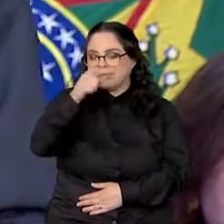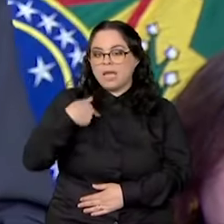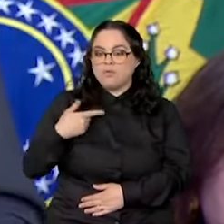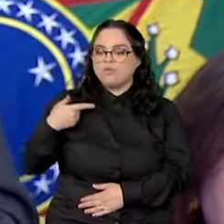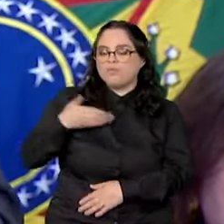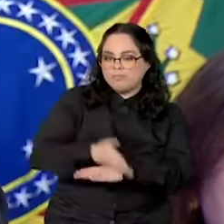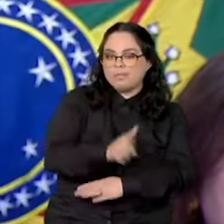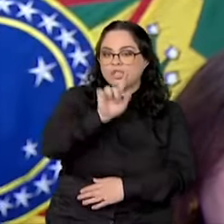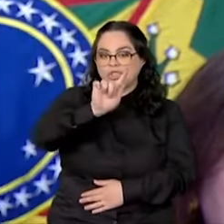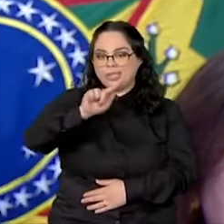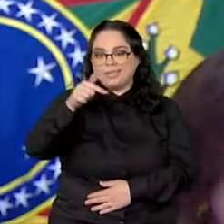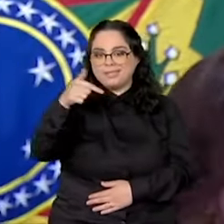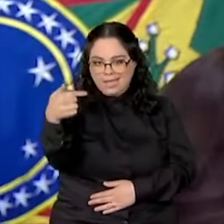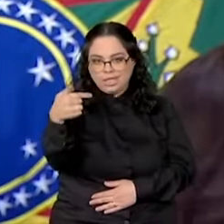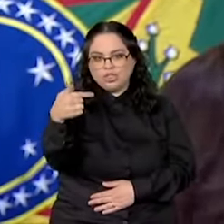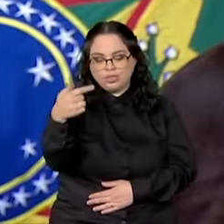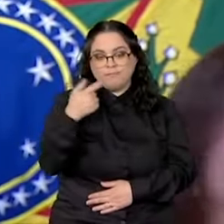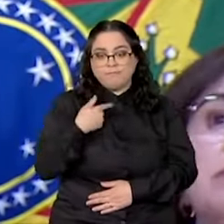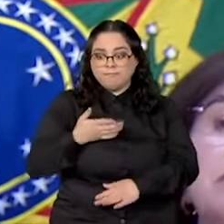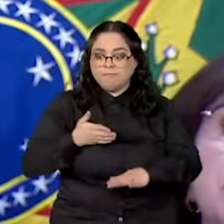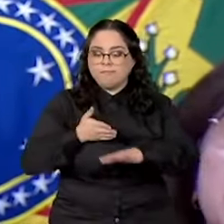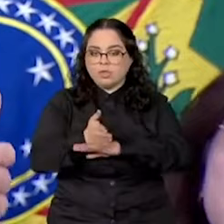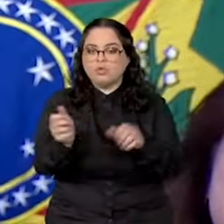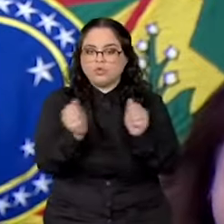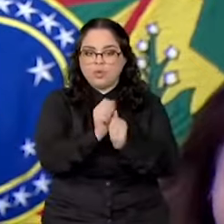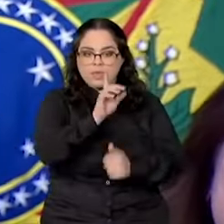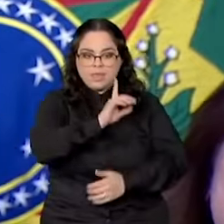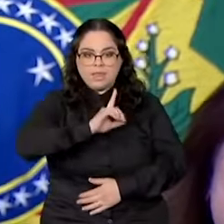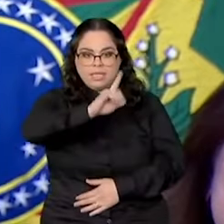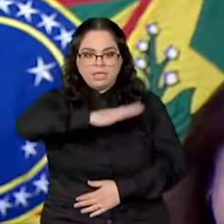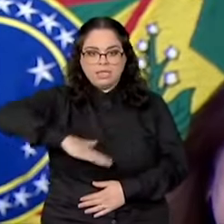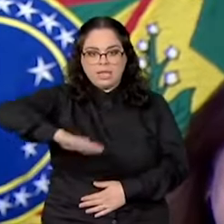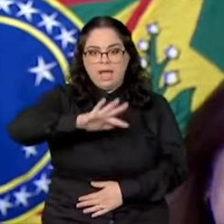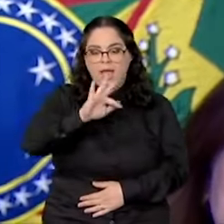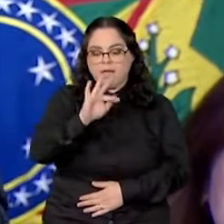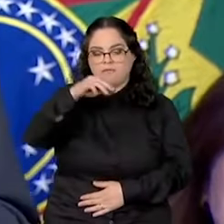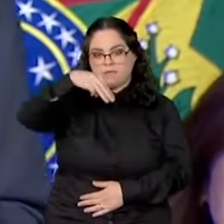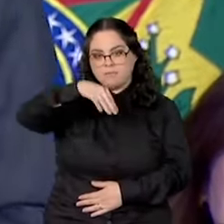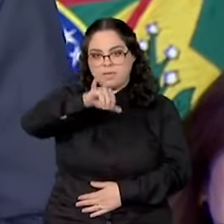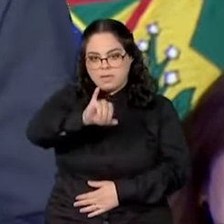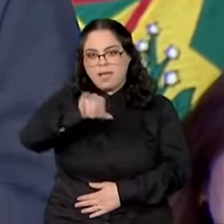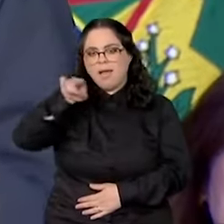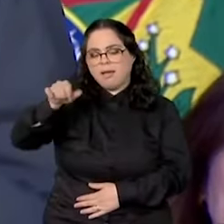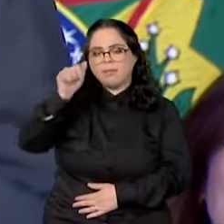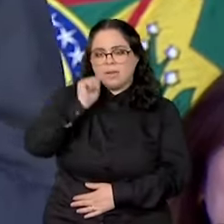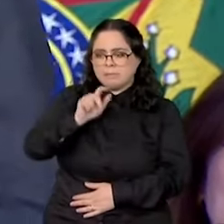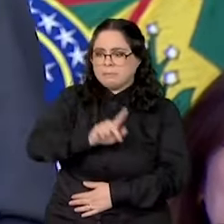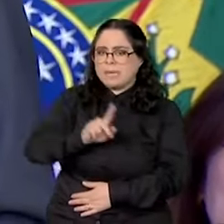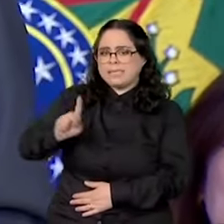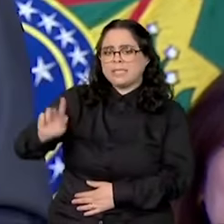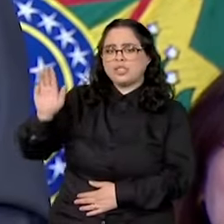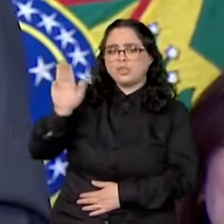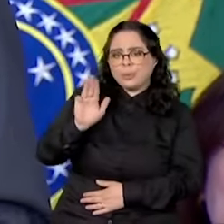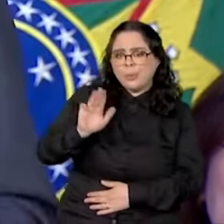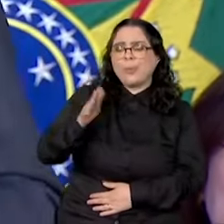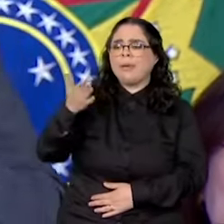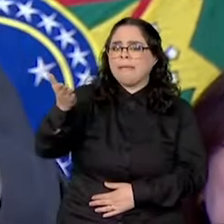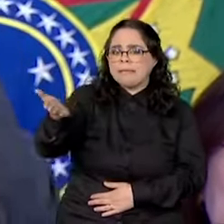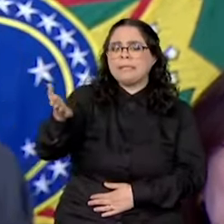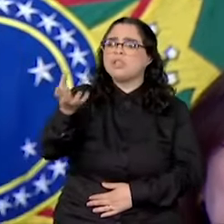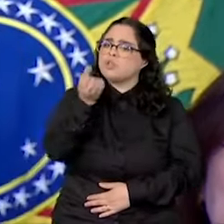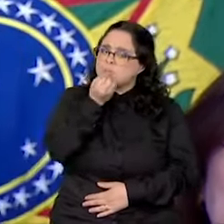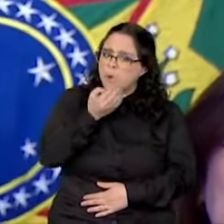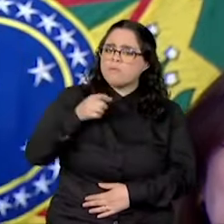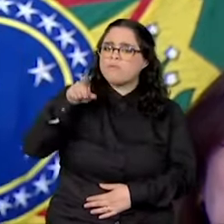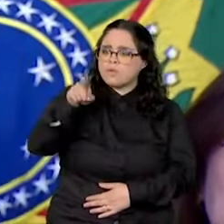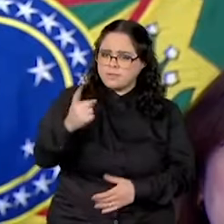e eu, então, estava com a diretora-geral do FMI, quando ela me dizia, presidente Lula, sabe que bom